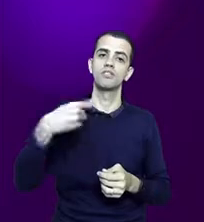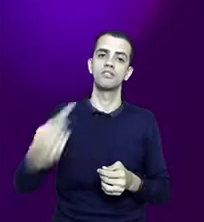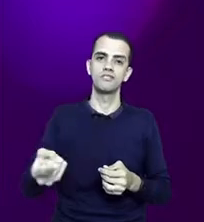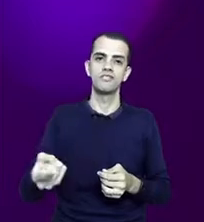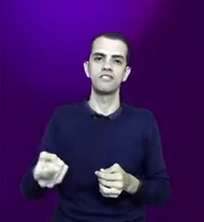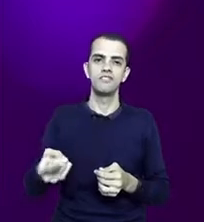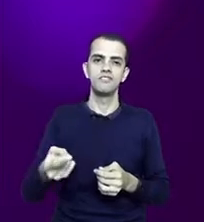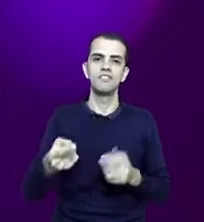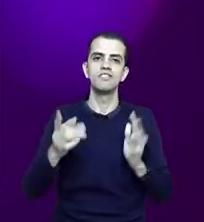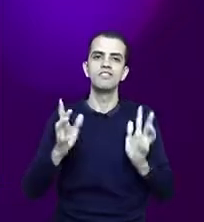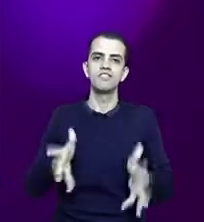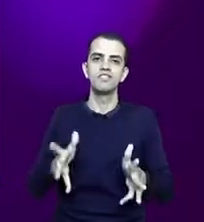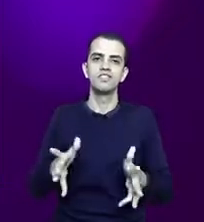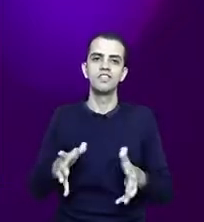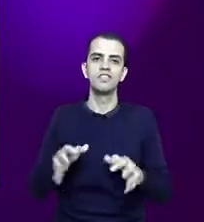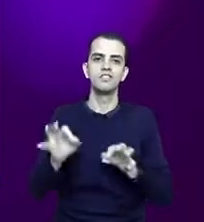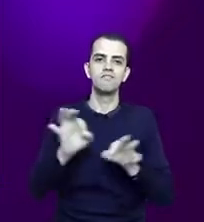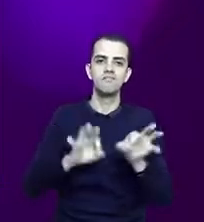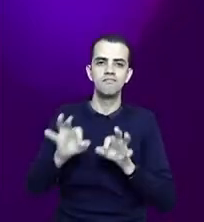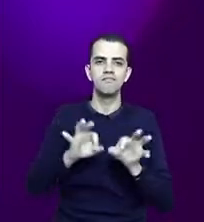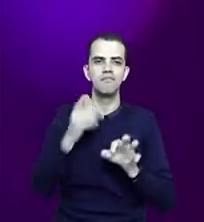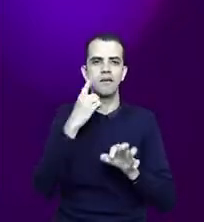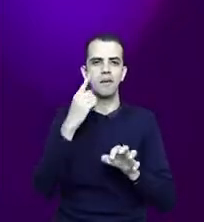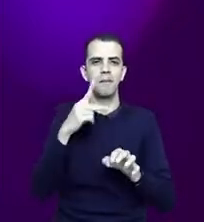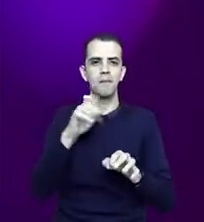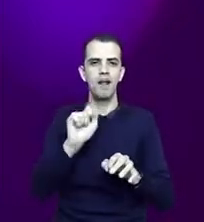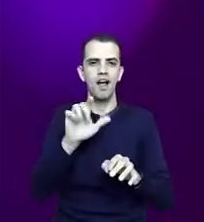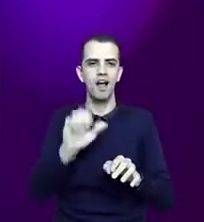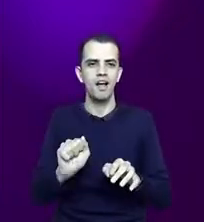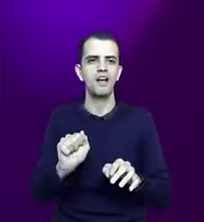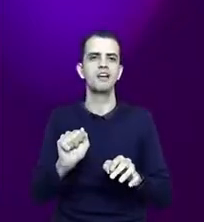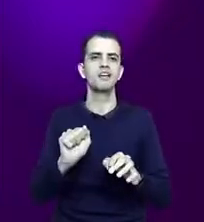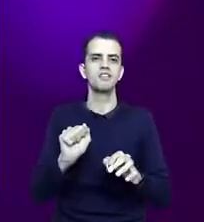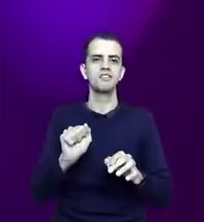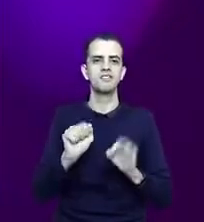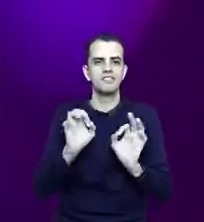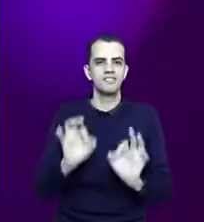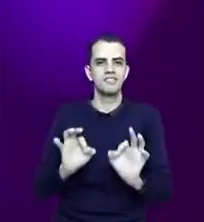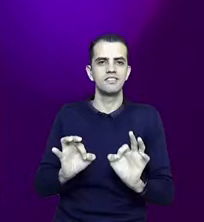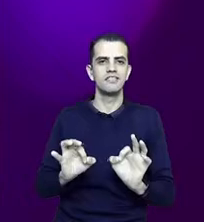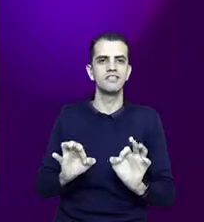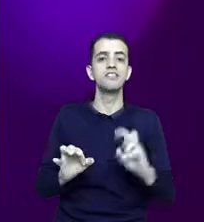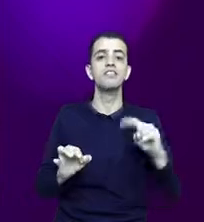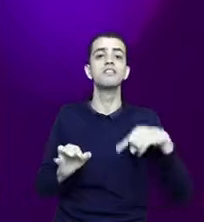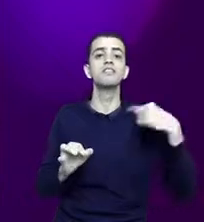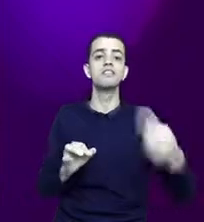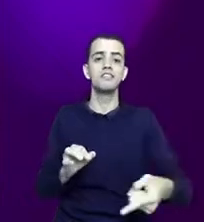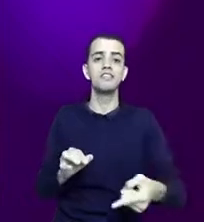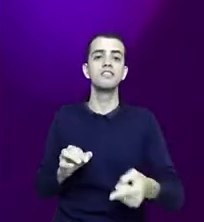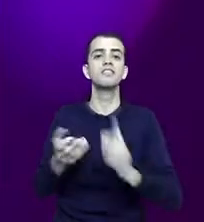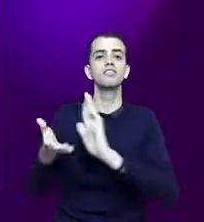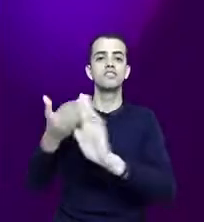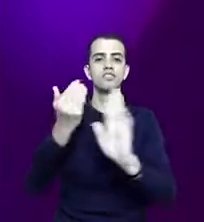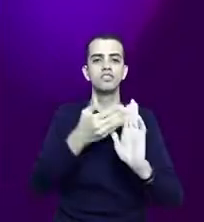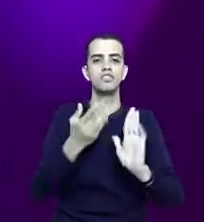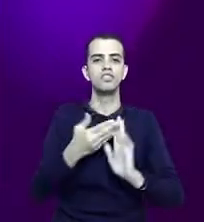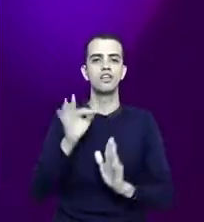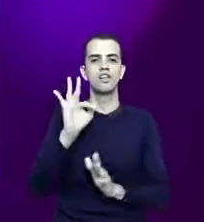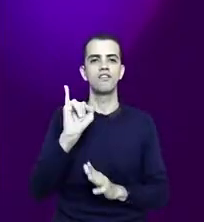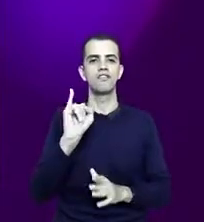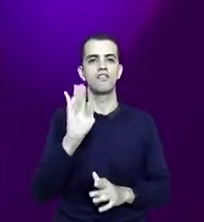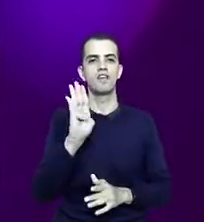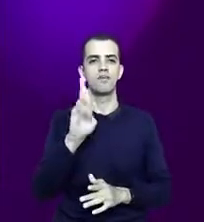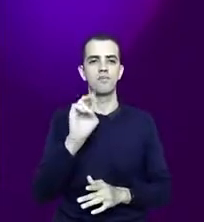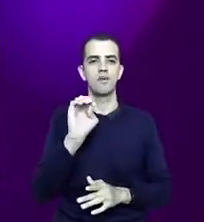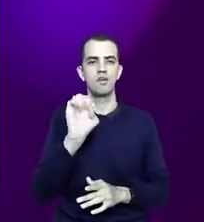a osteotomia, pôs a placa, viu direitinho até, como o Diego falou, para eventualmente tirar alguma fibrose, alguma coisa que